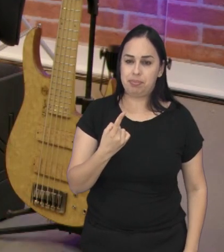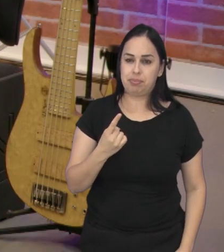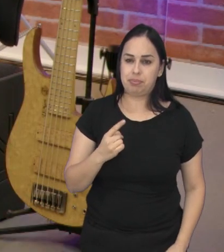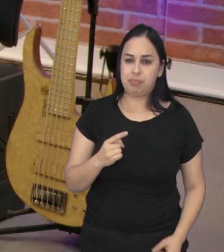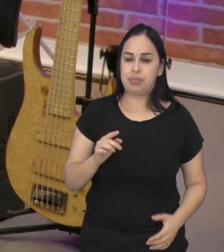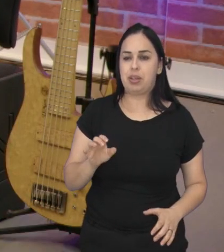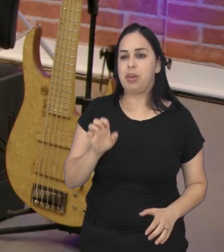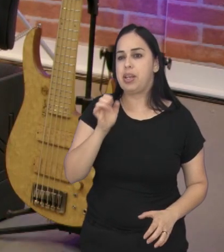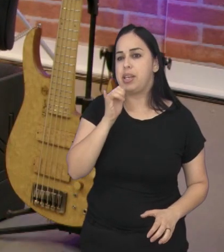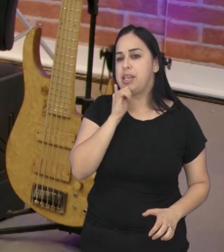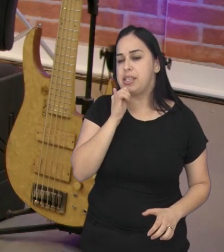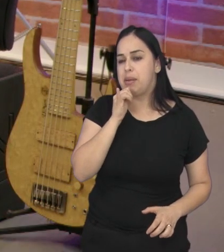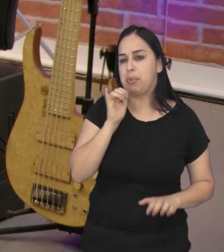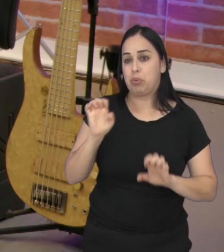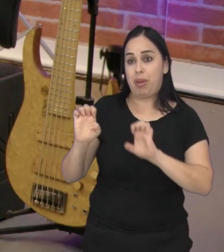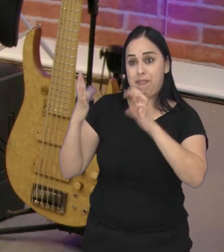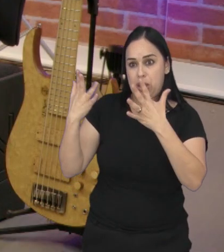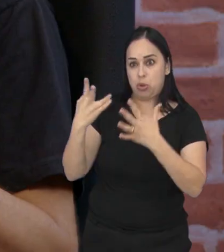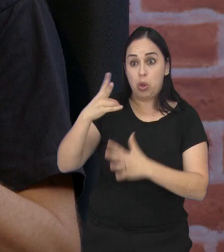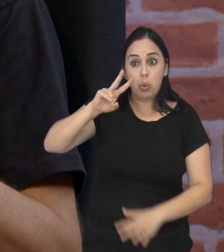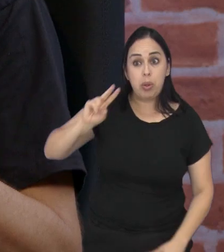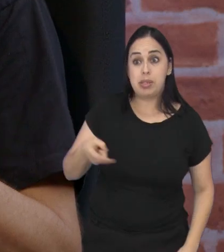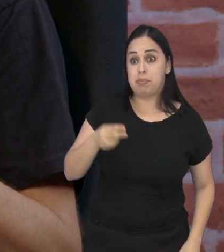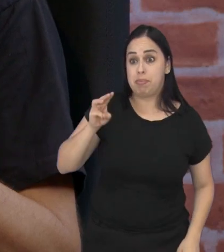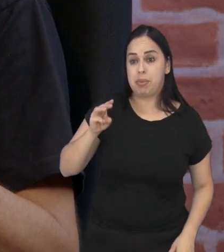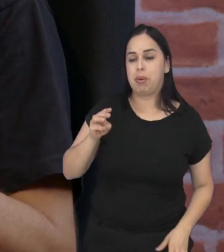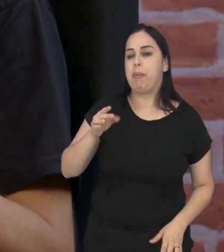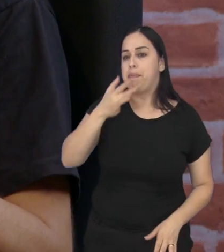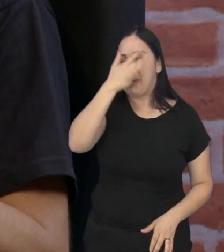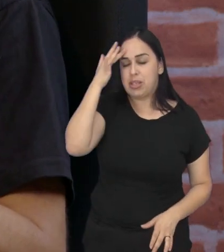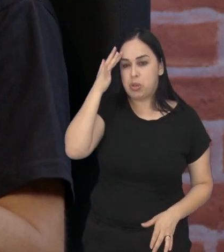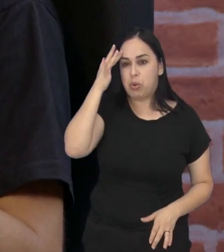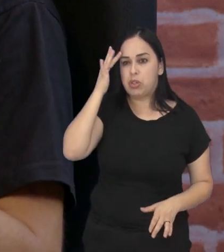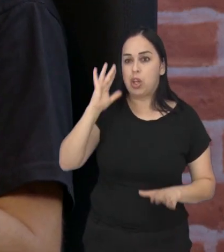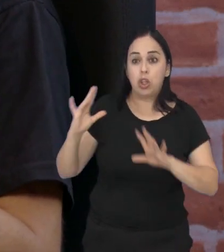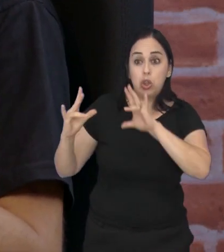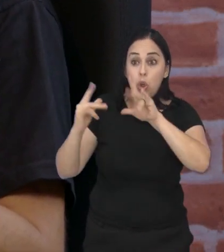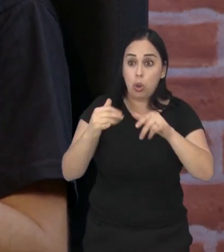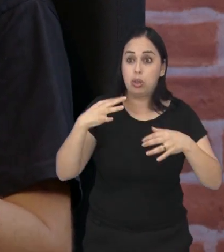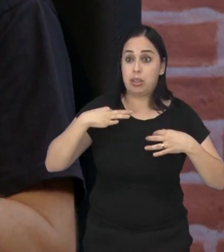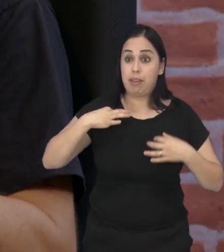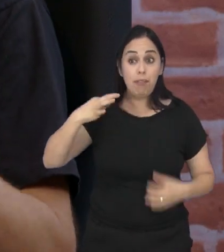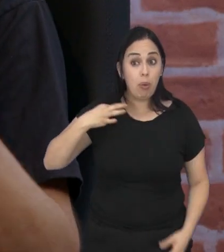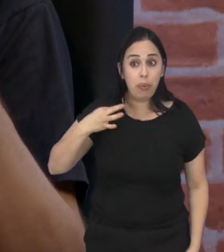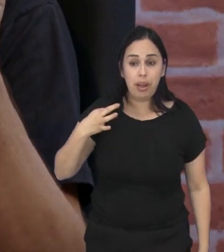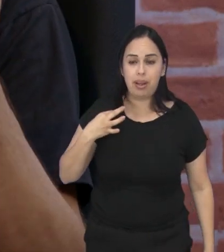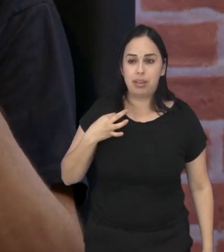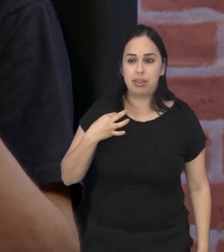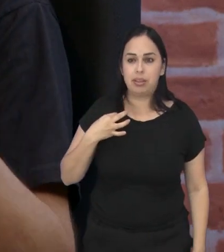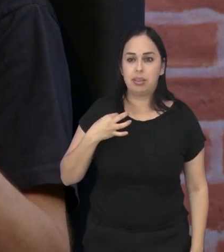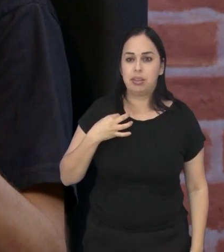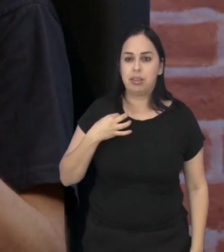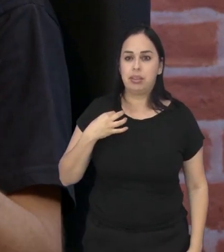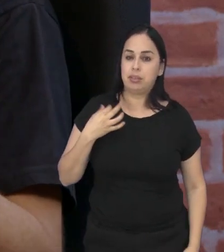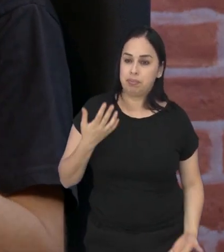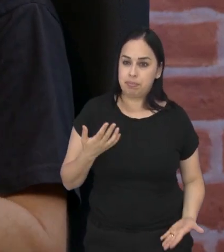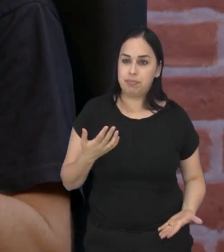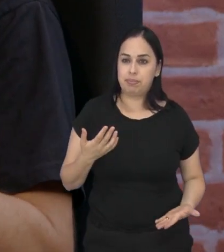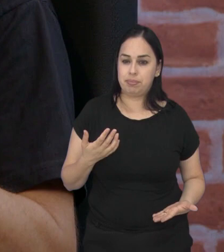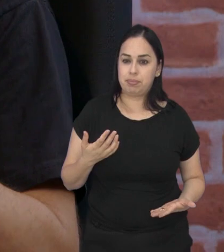assim, um evento de quase 2.000 pessoas e todos são voluntários. Você trabalha lá, você sabe como é. As pessoas que estão vendo aqui, que